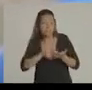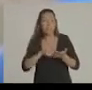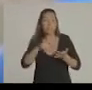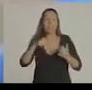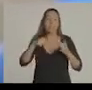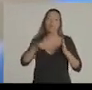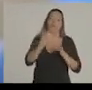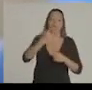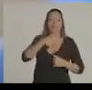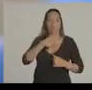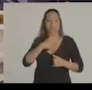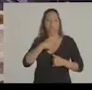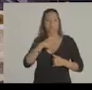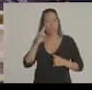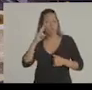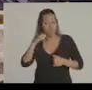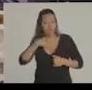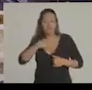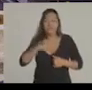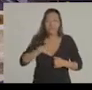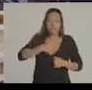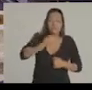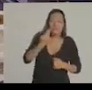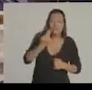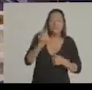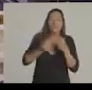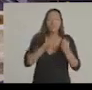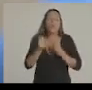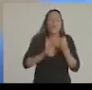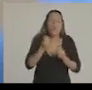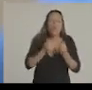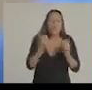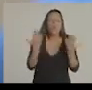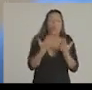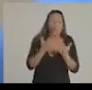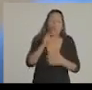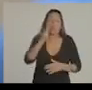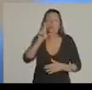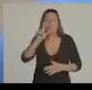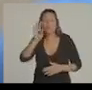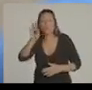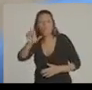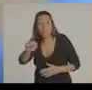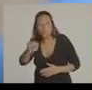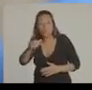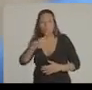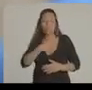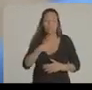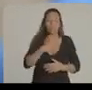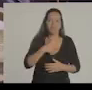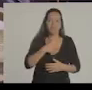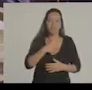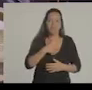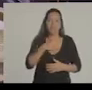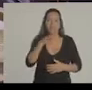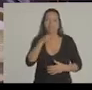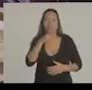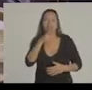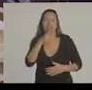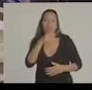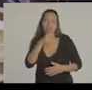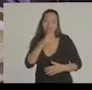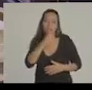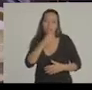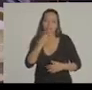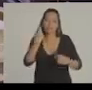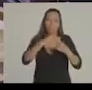uma ultrassonografia na mama. Há 6 meses foi achado um nódulo. Eu só consegui a ultra hoje. Você até a